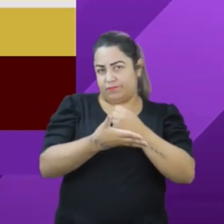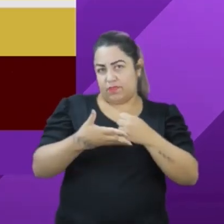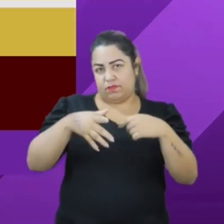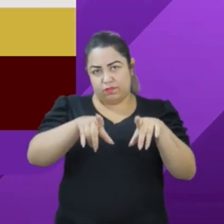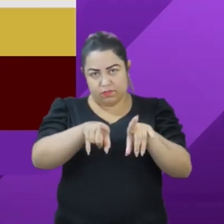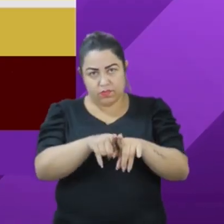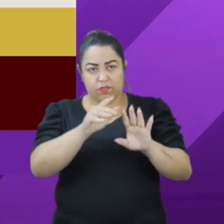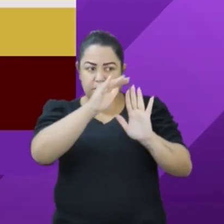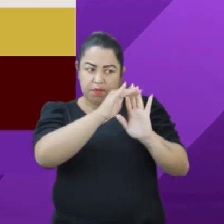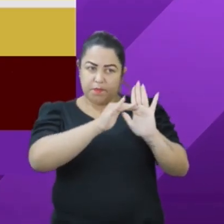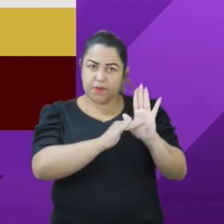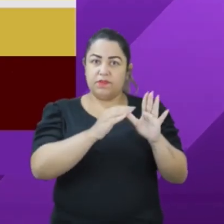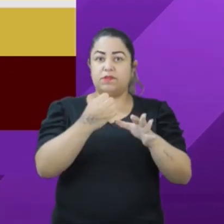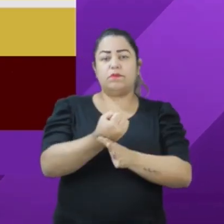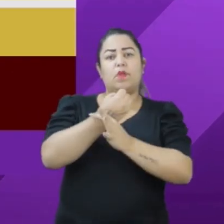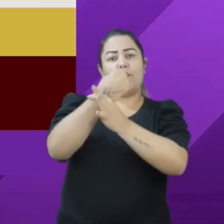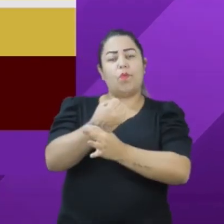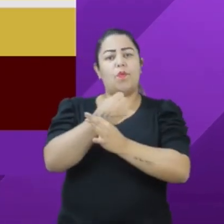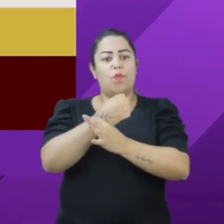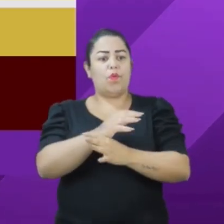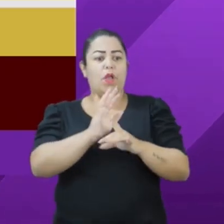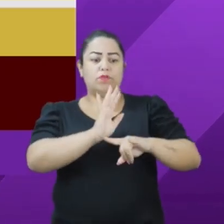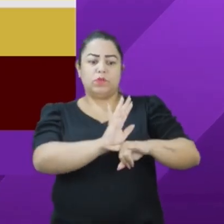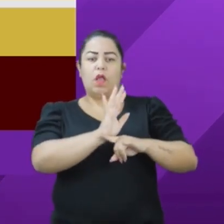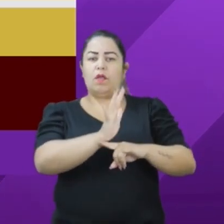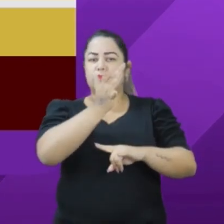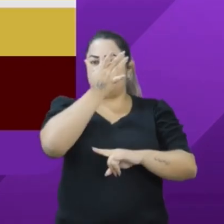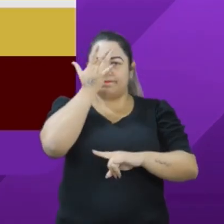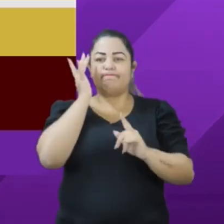de medidas para assegurar o acolhimento de vítimas